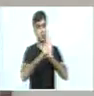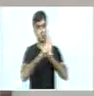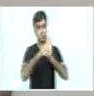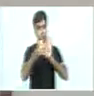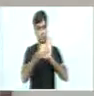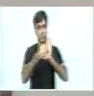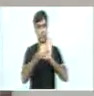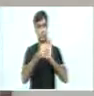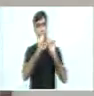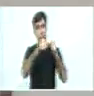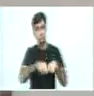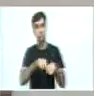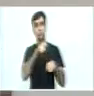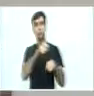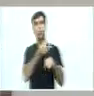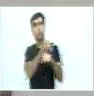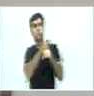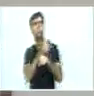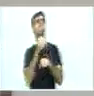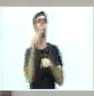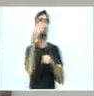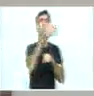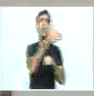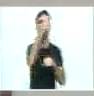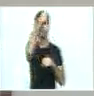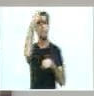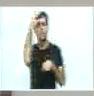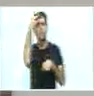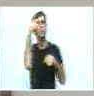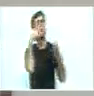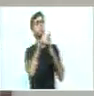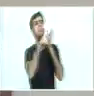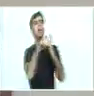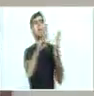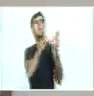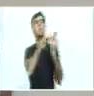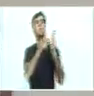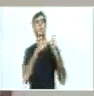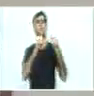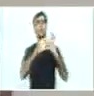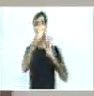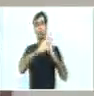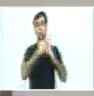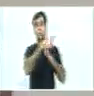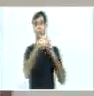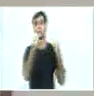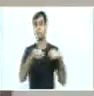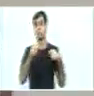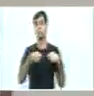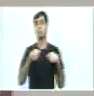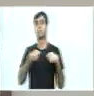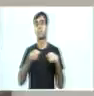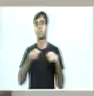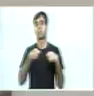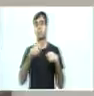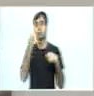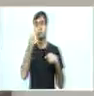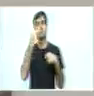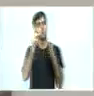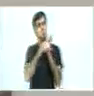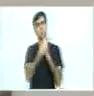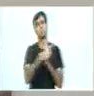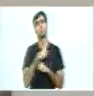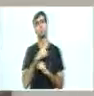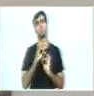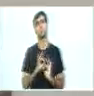que dá ao senhor o direito do senhor ir lá requerer tirar a cópia dos documentos que o senhor precisa para poder cumprir o seu